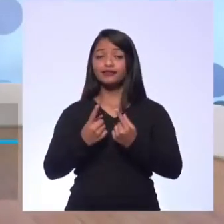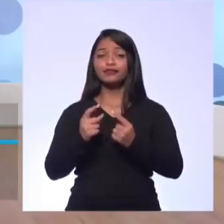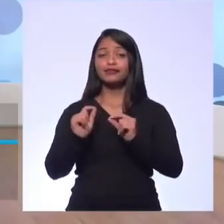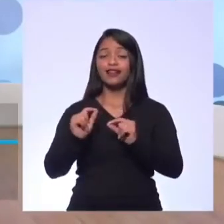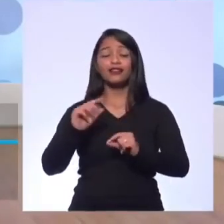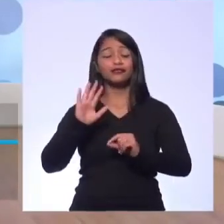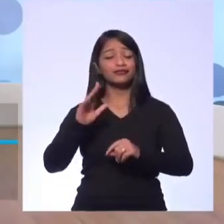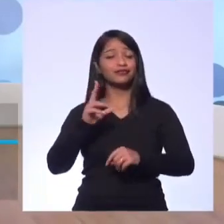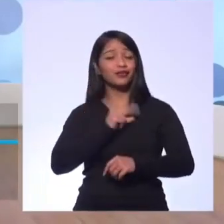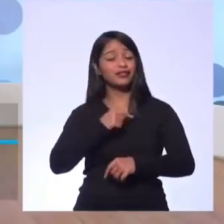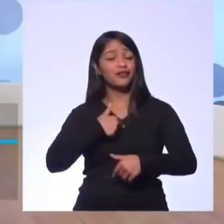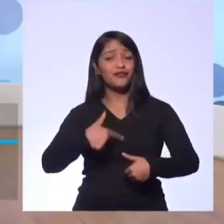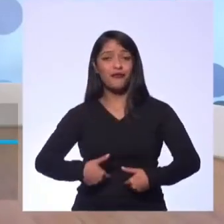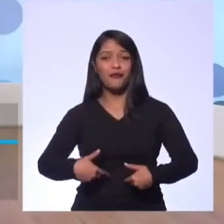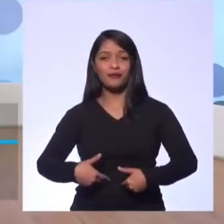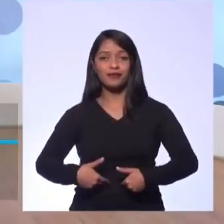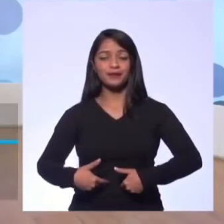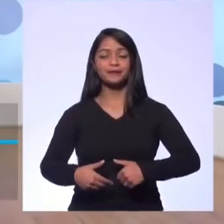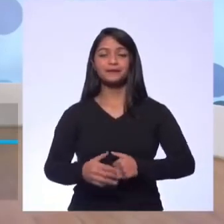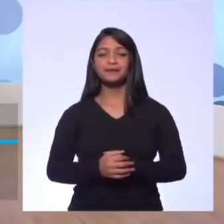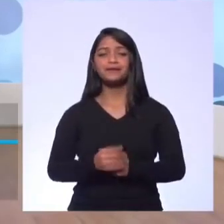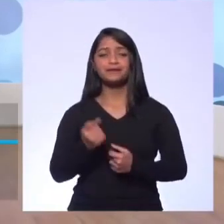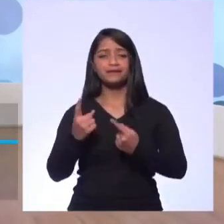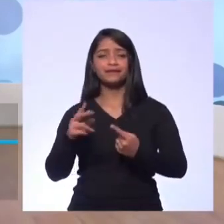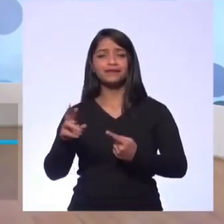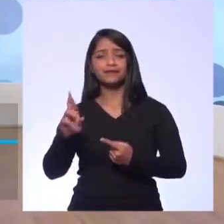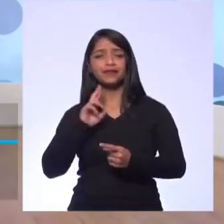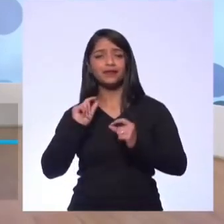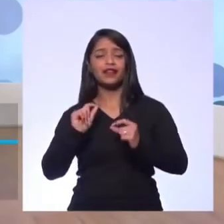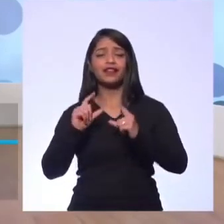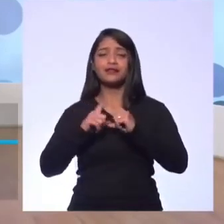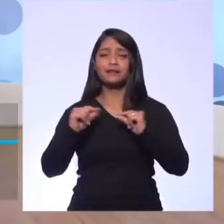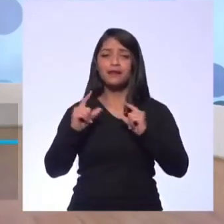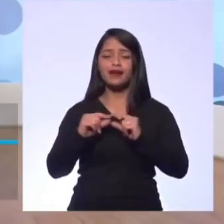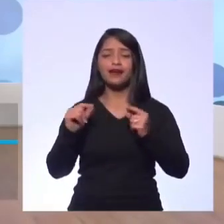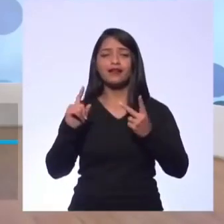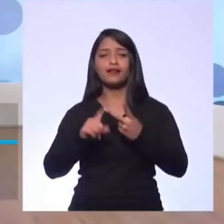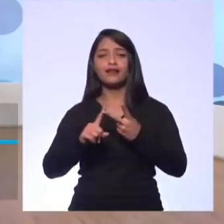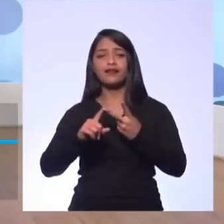Kimchi, Coreia, salmão, Japan. Eu não sei o que que é